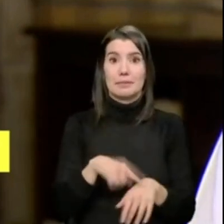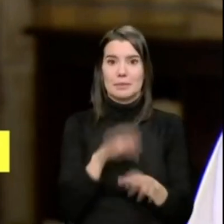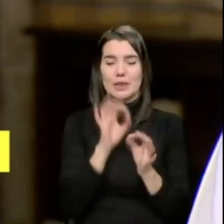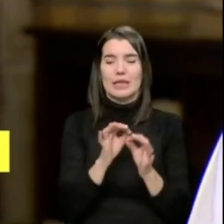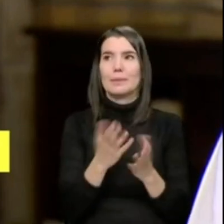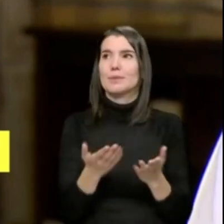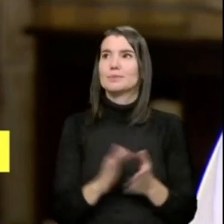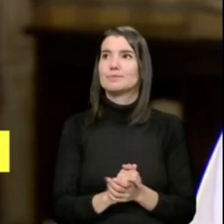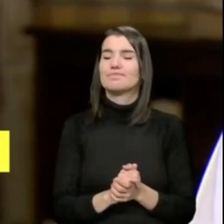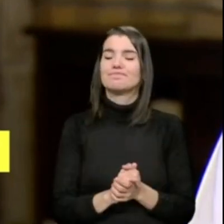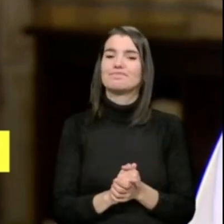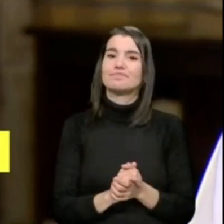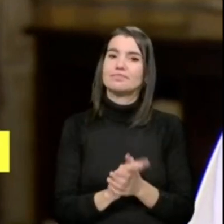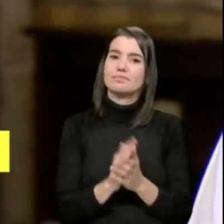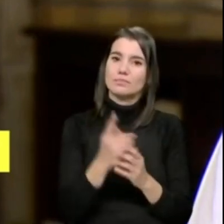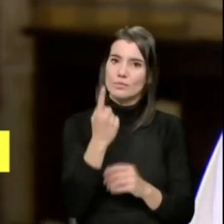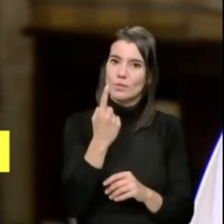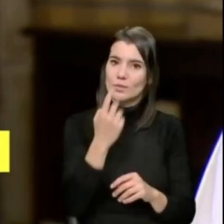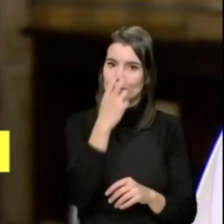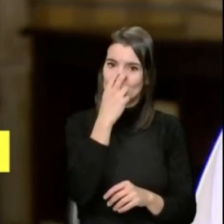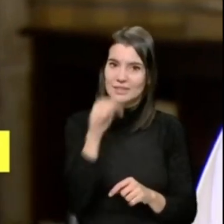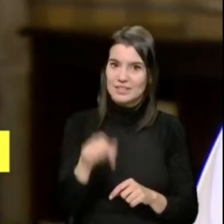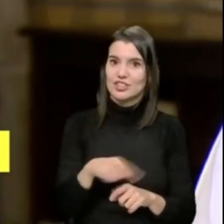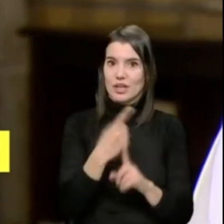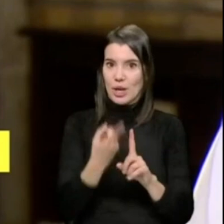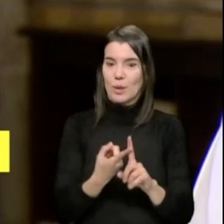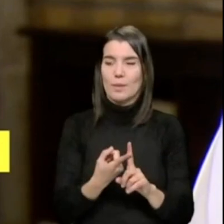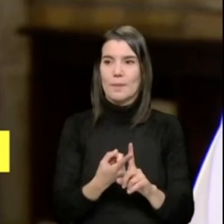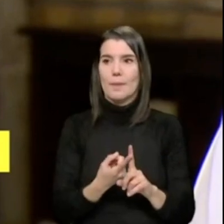tenho, há uma curiosidade este ano